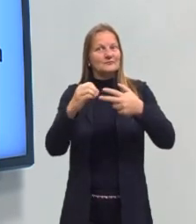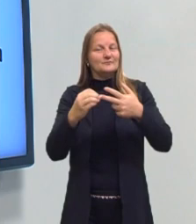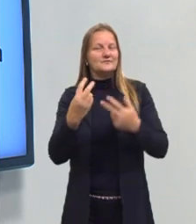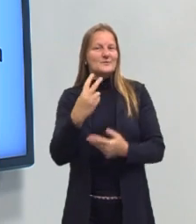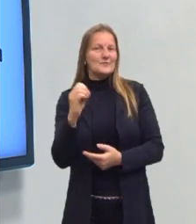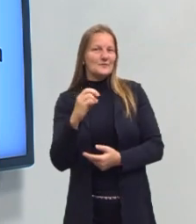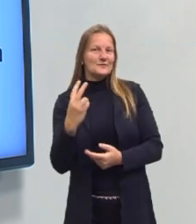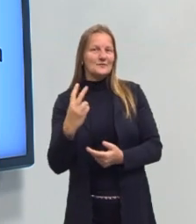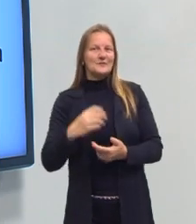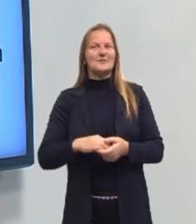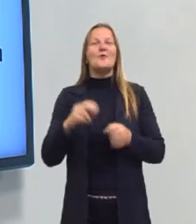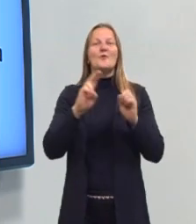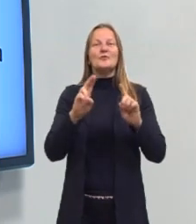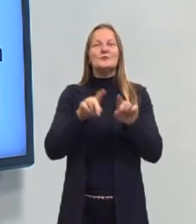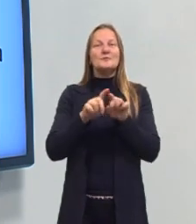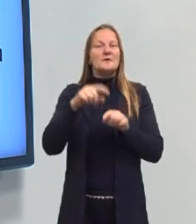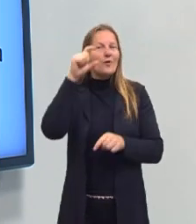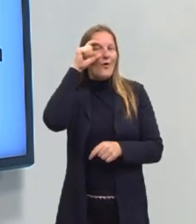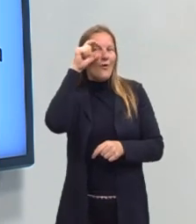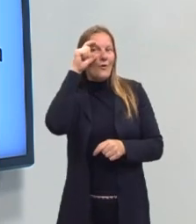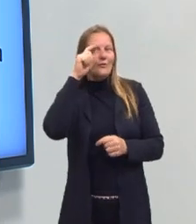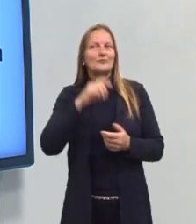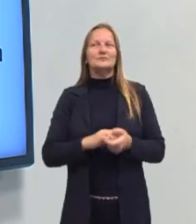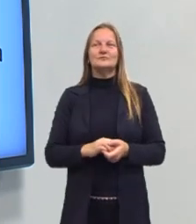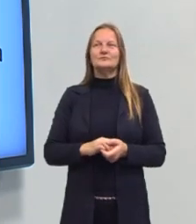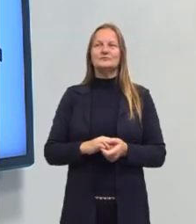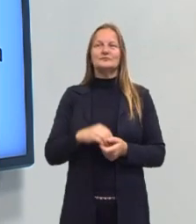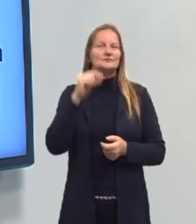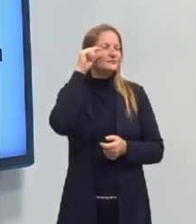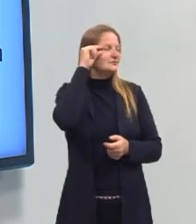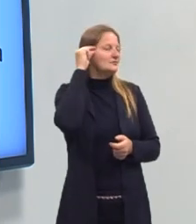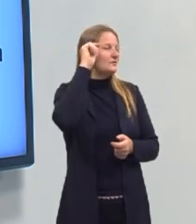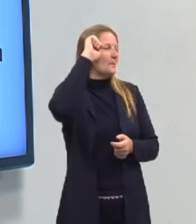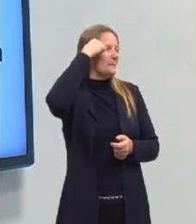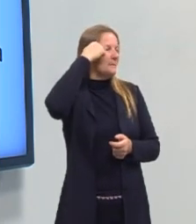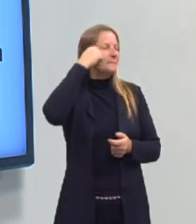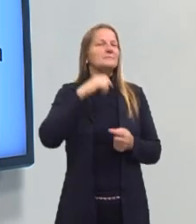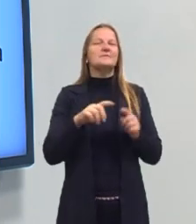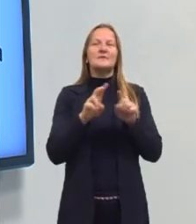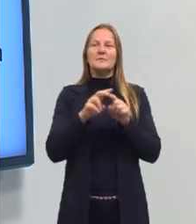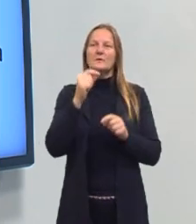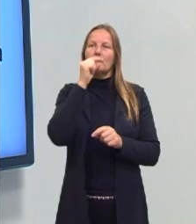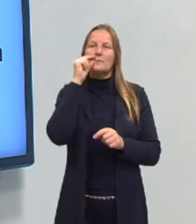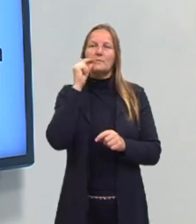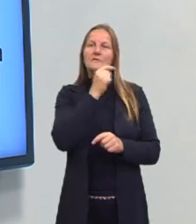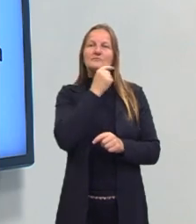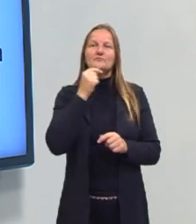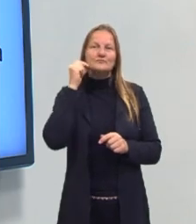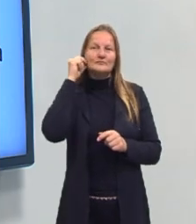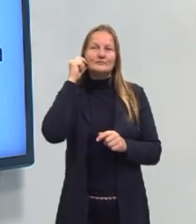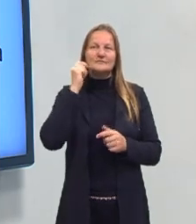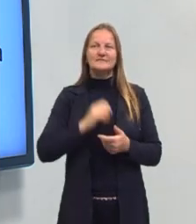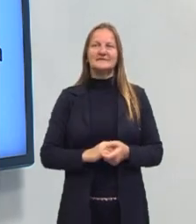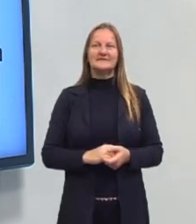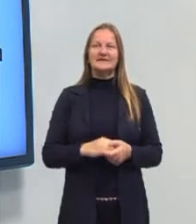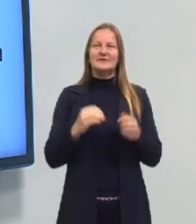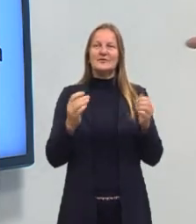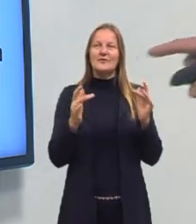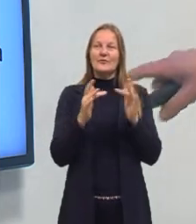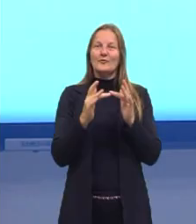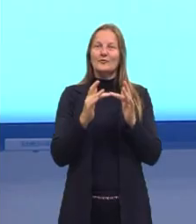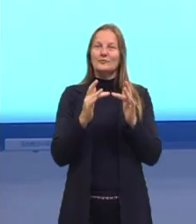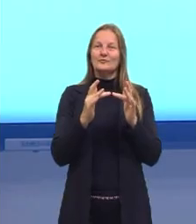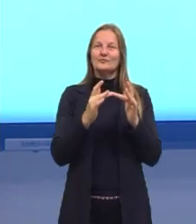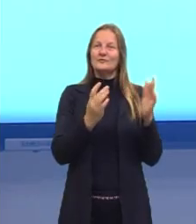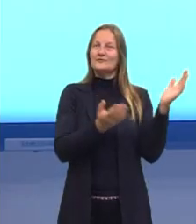2022 uso também um óculos na armação cor preta e uso cavanhaque e vou deixar aqui